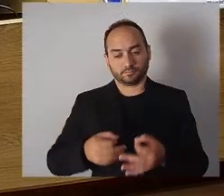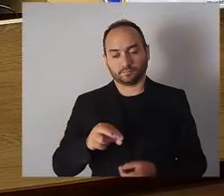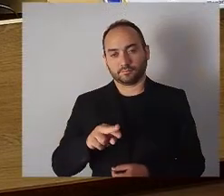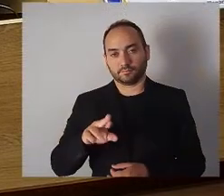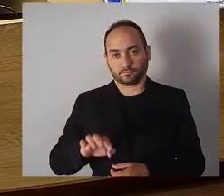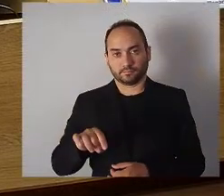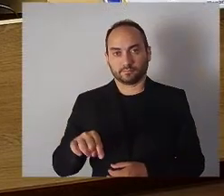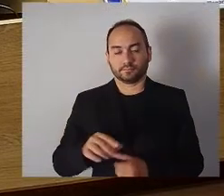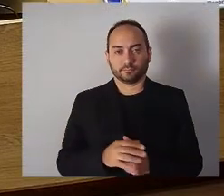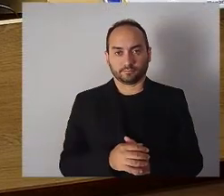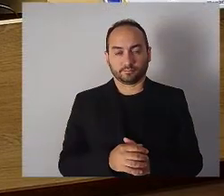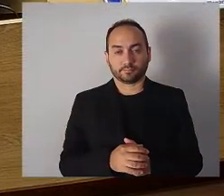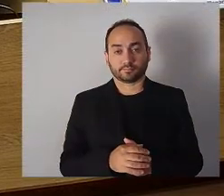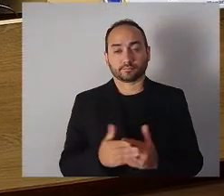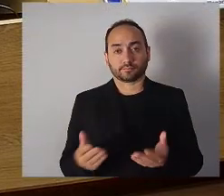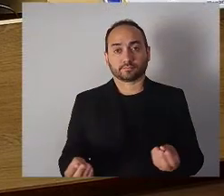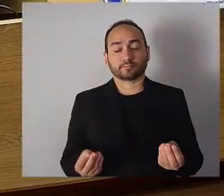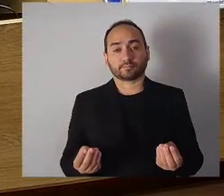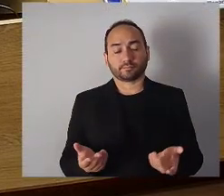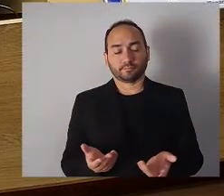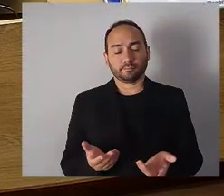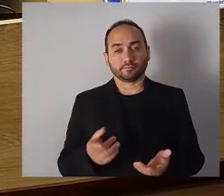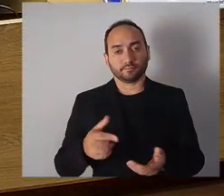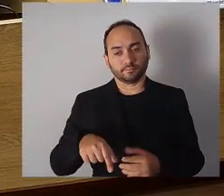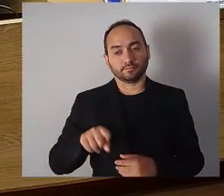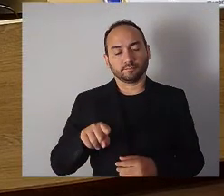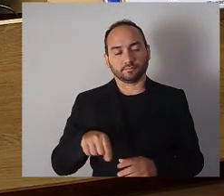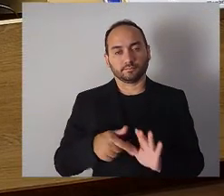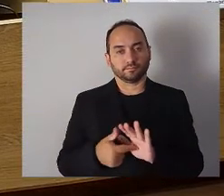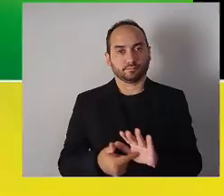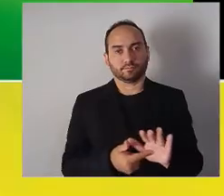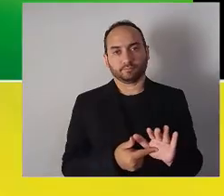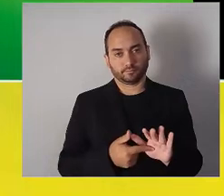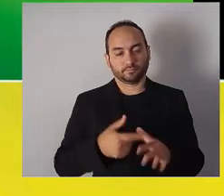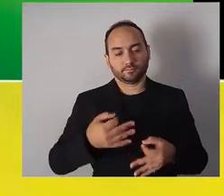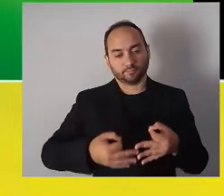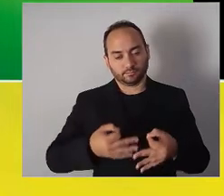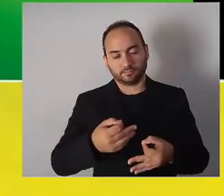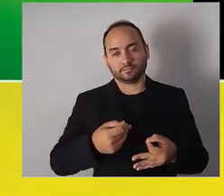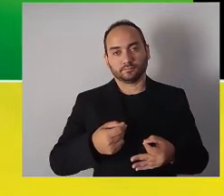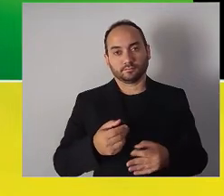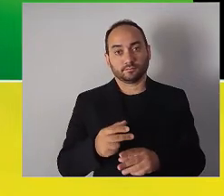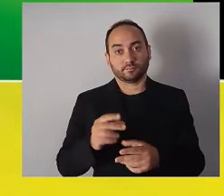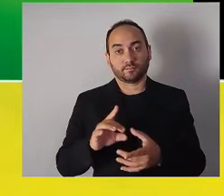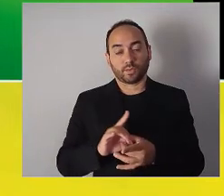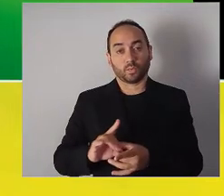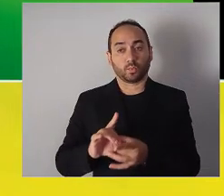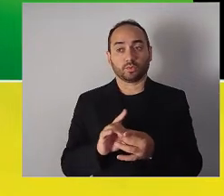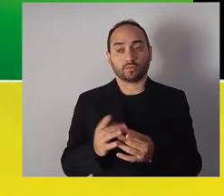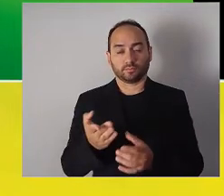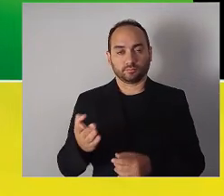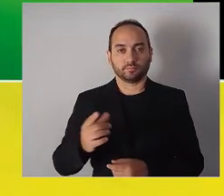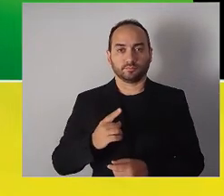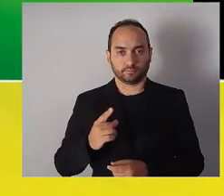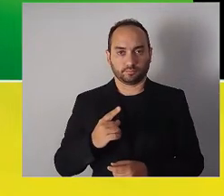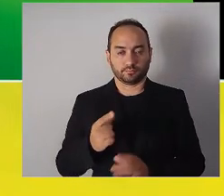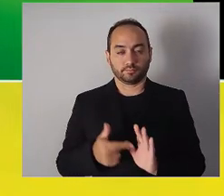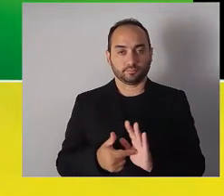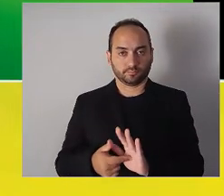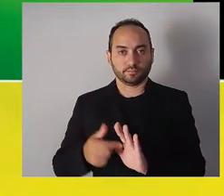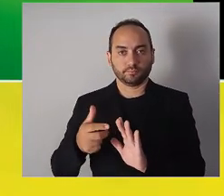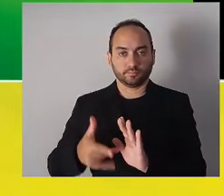do Ceará, que será apresentado ao Tribunal de Contas da União. E aqui eu